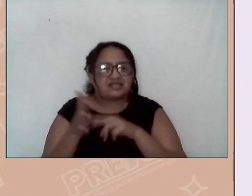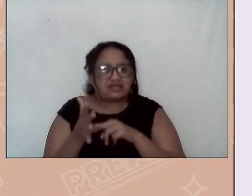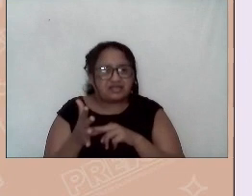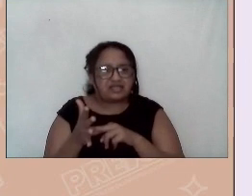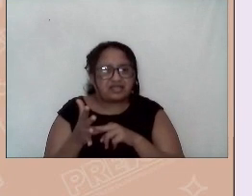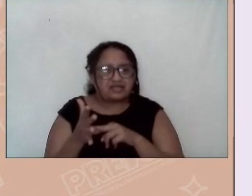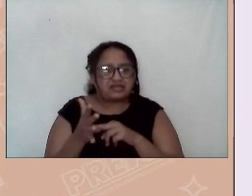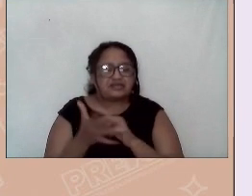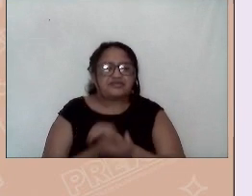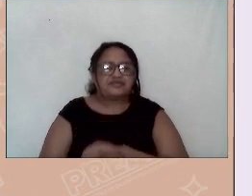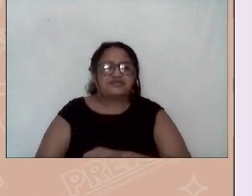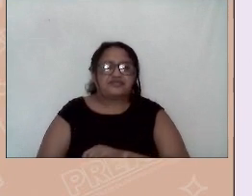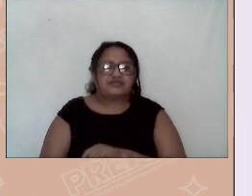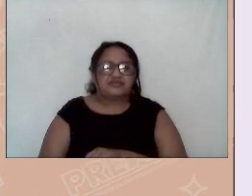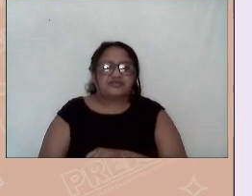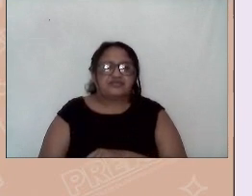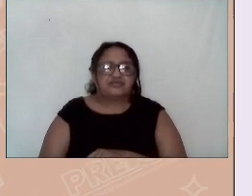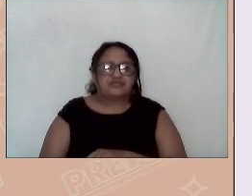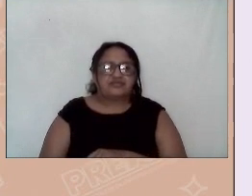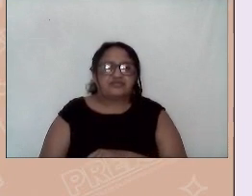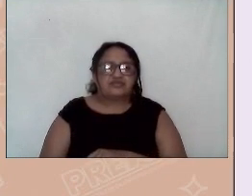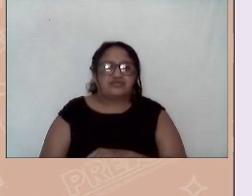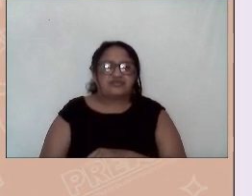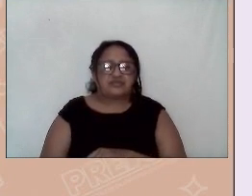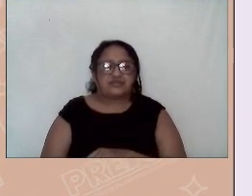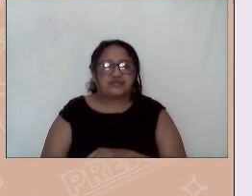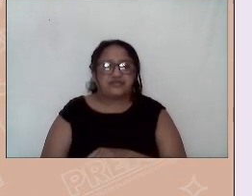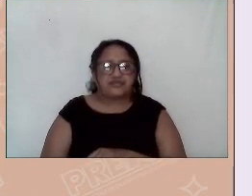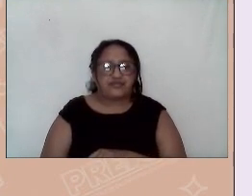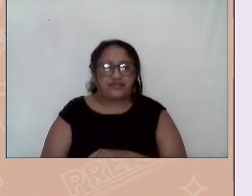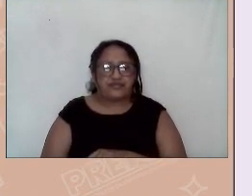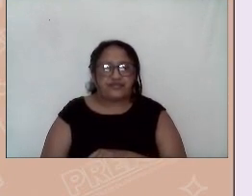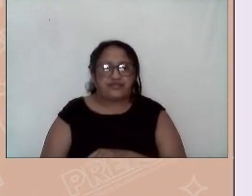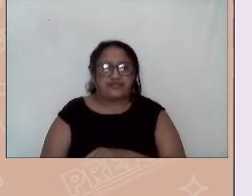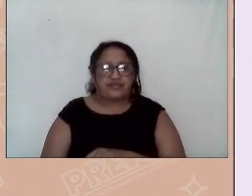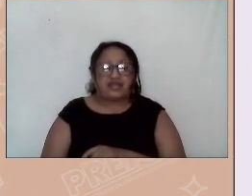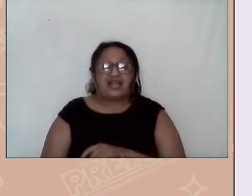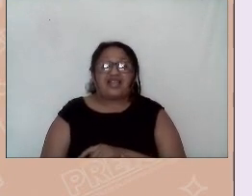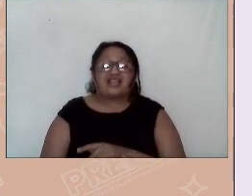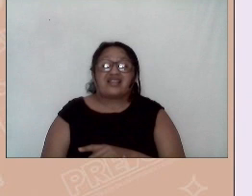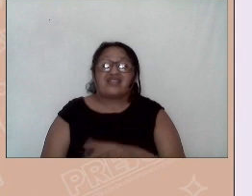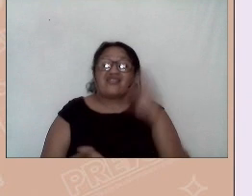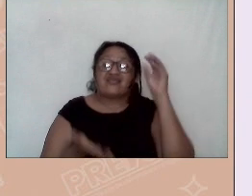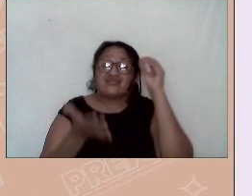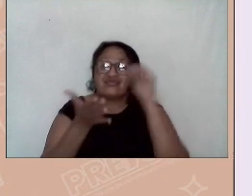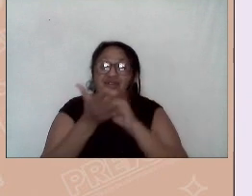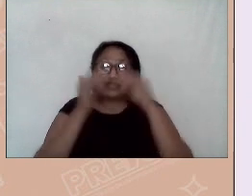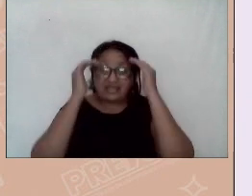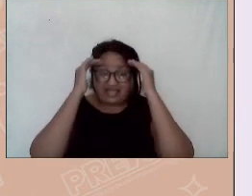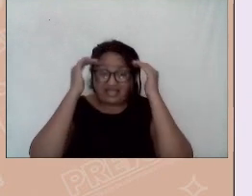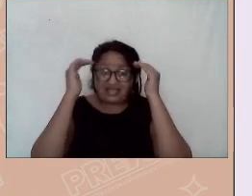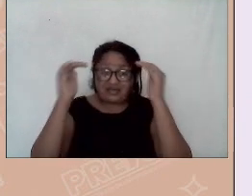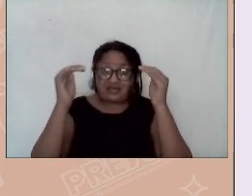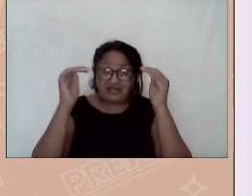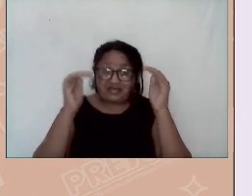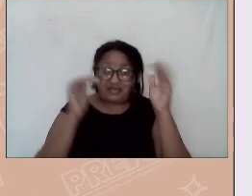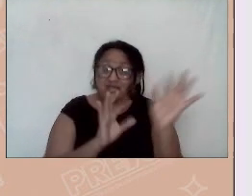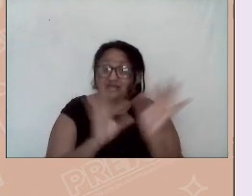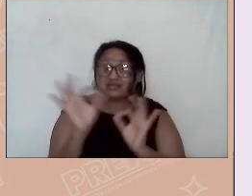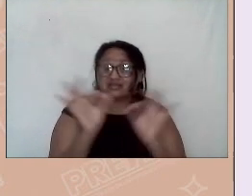disregarding our attempts to correct them desrespeitando nossas tentativas de corrigi-los